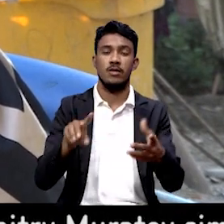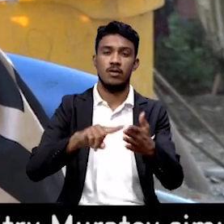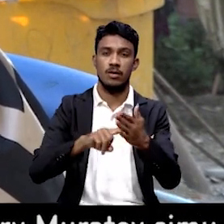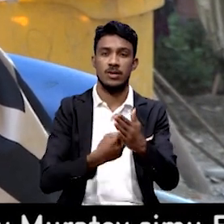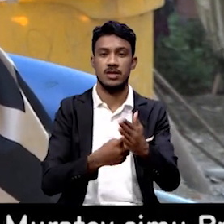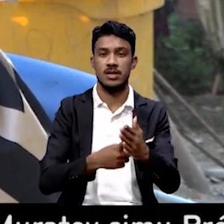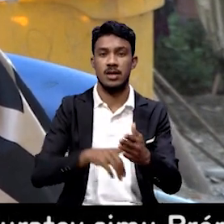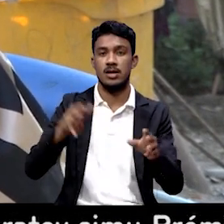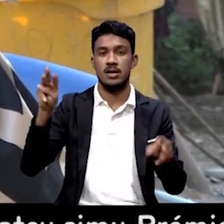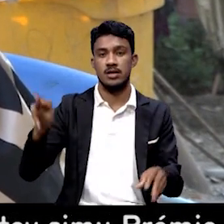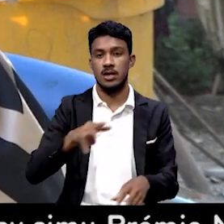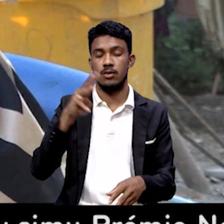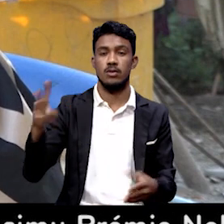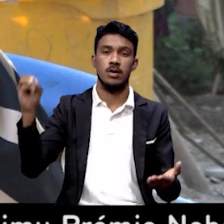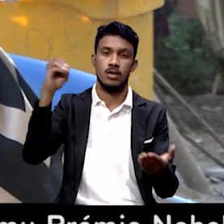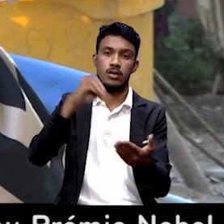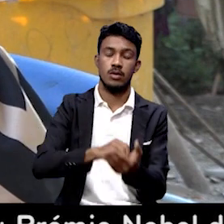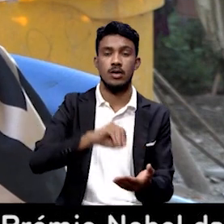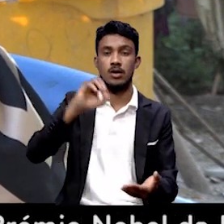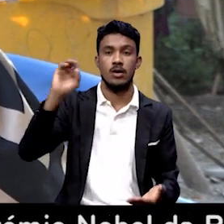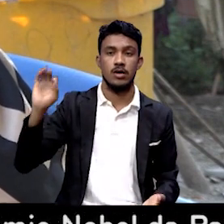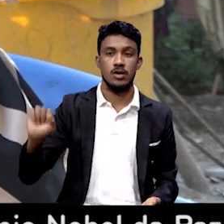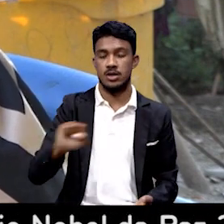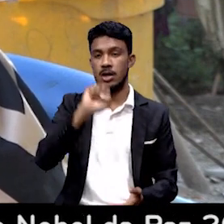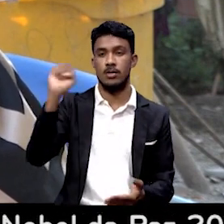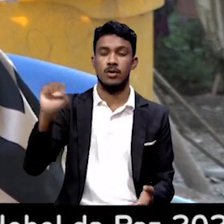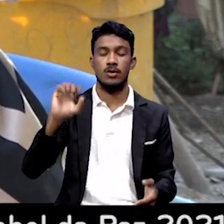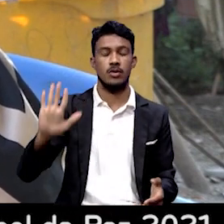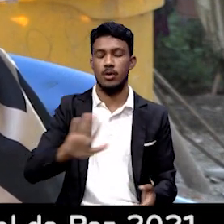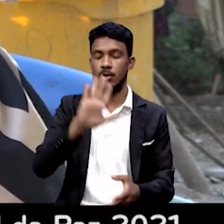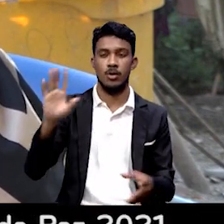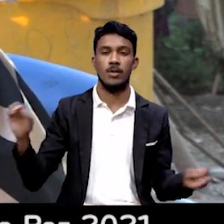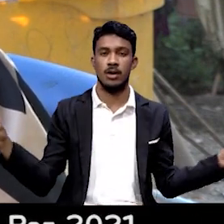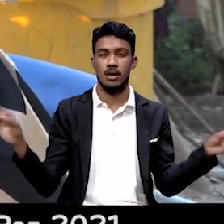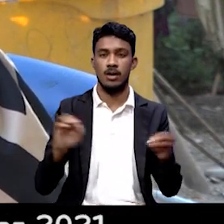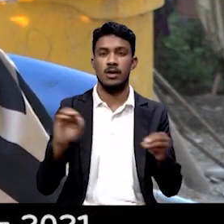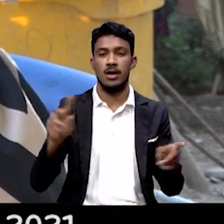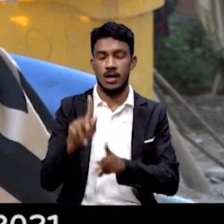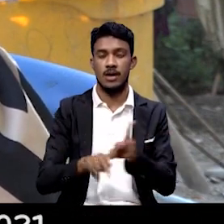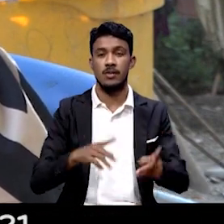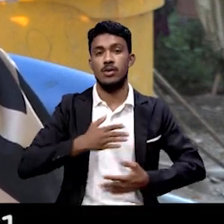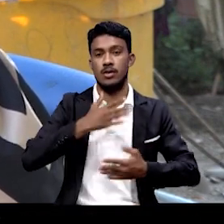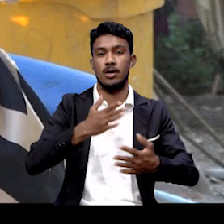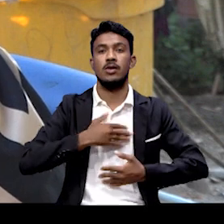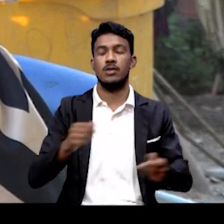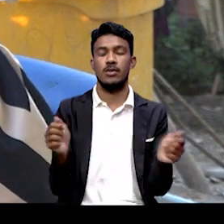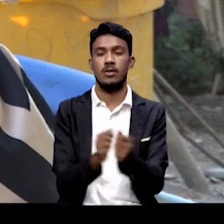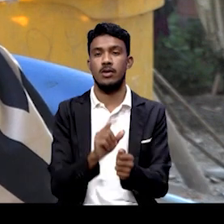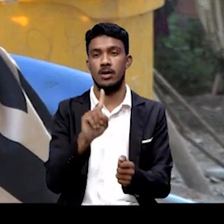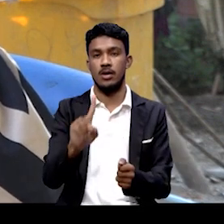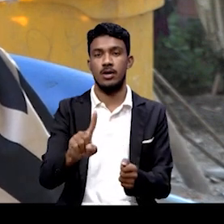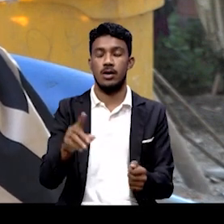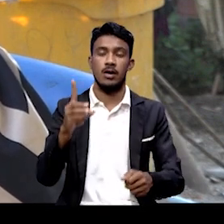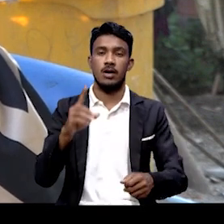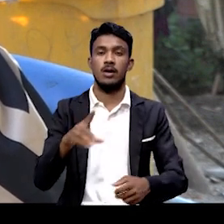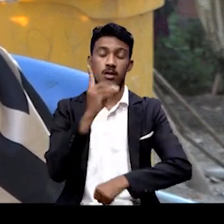segunda to sábado. Só domingo ritmo que será mais. Neve comunidades contentes hoje ainda também bem, né? Loro Hansa né?